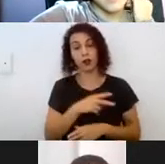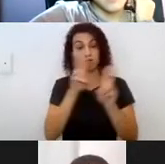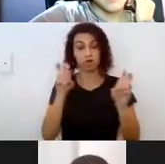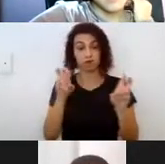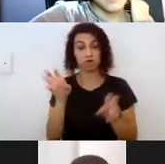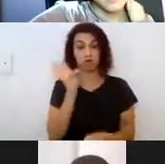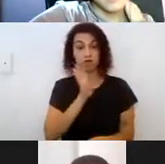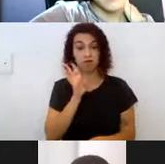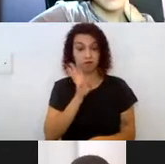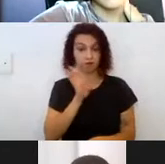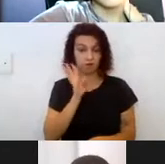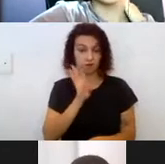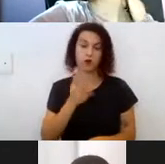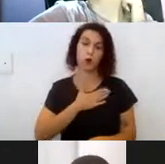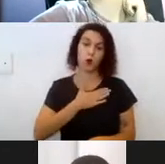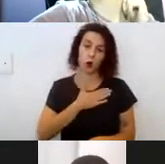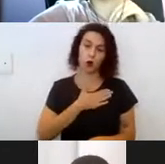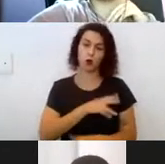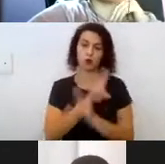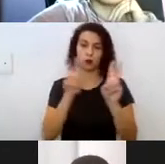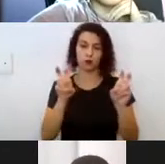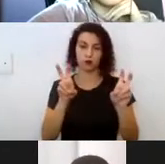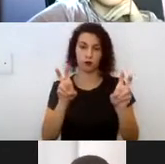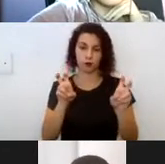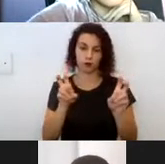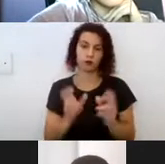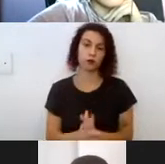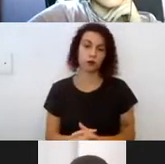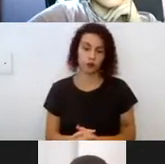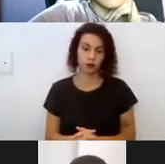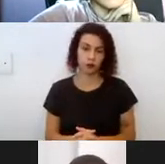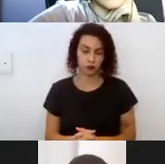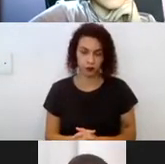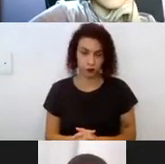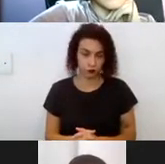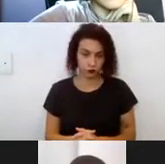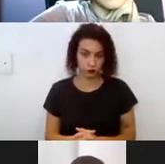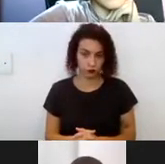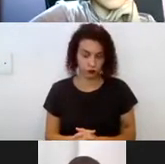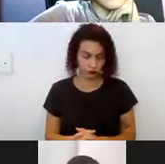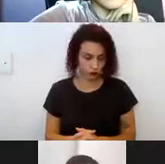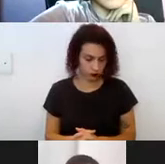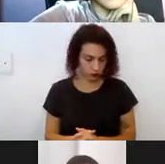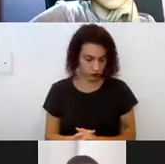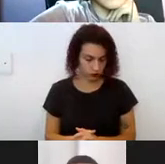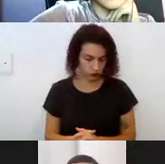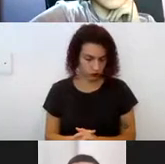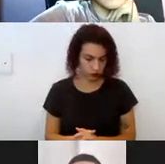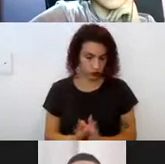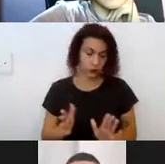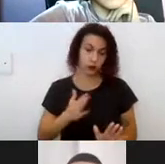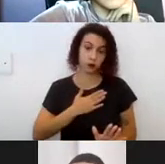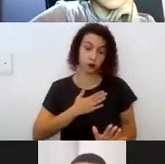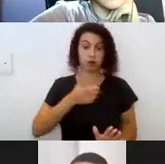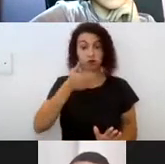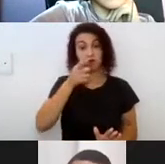muito conceito a partir da perspectiva de Colonial partir desse símbolo né dessa expressão é E vai ser para mim